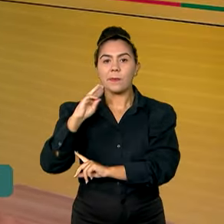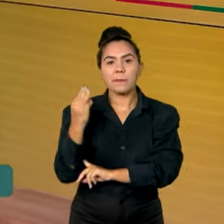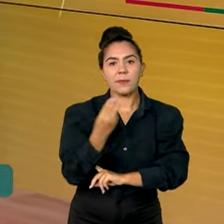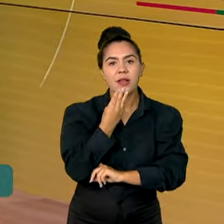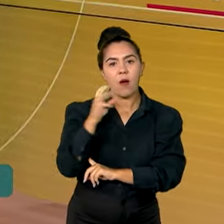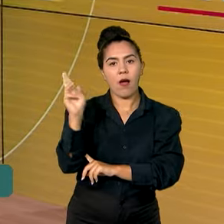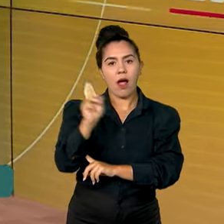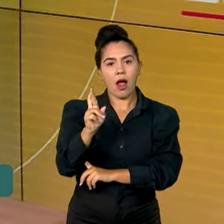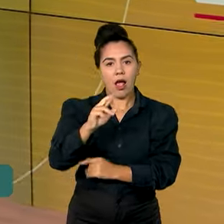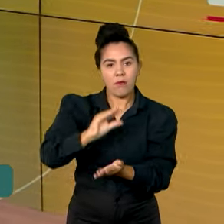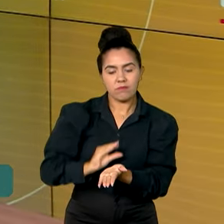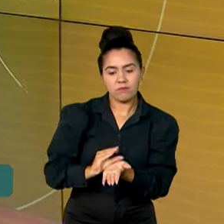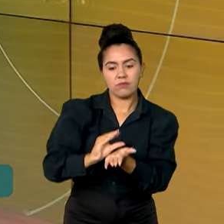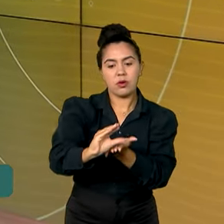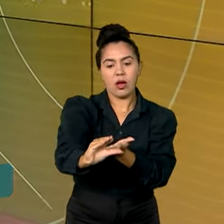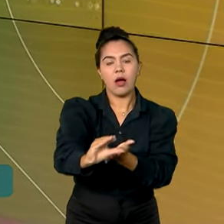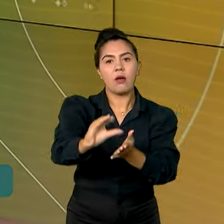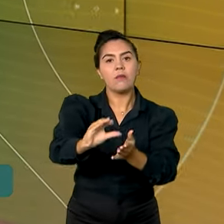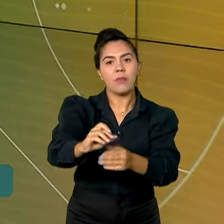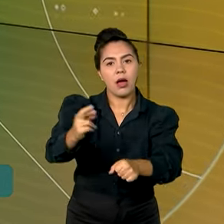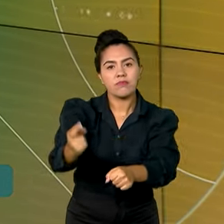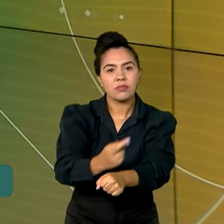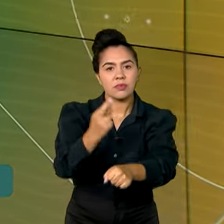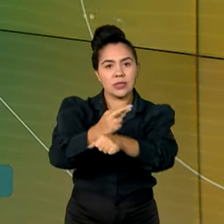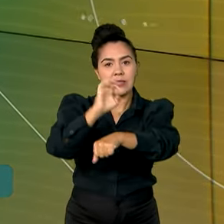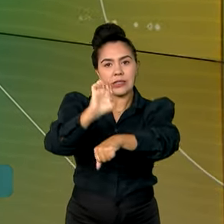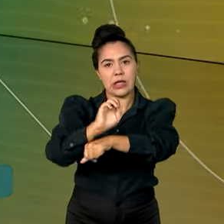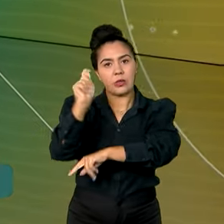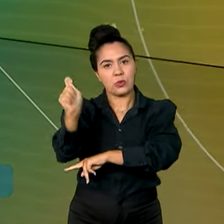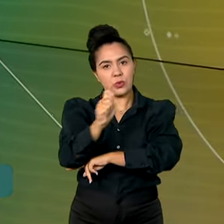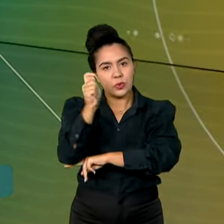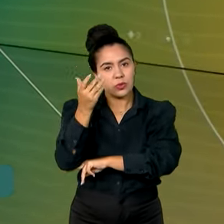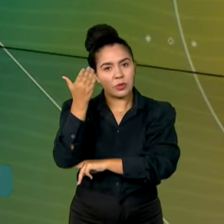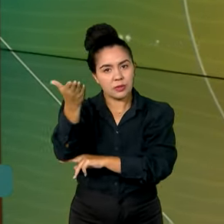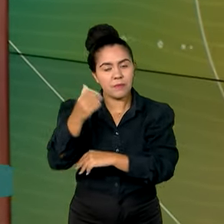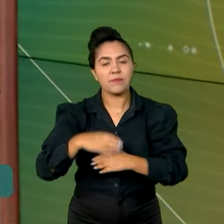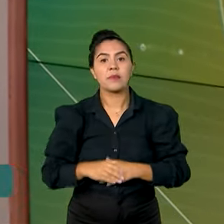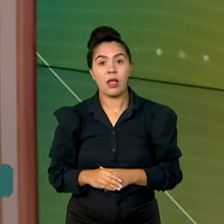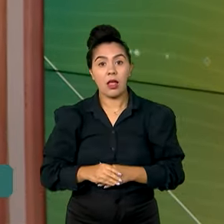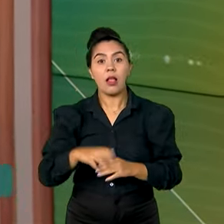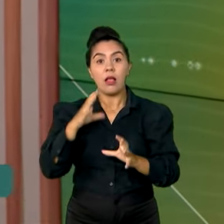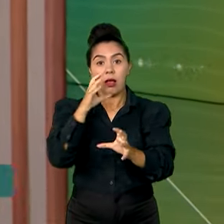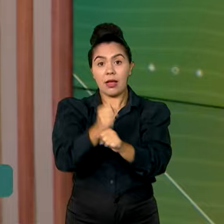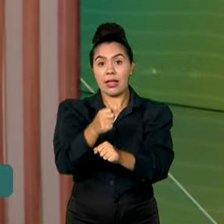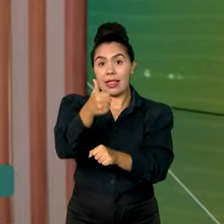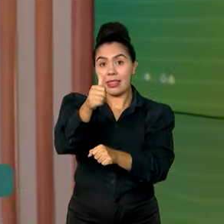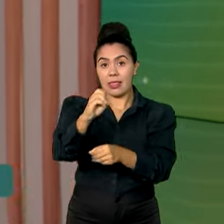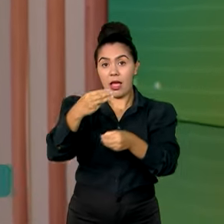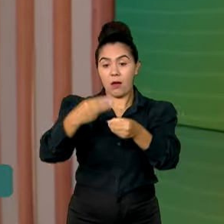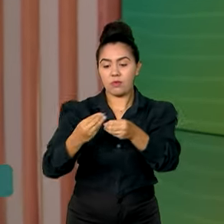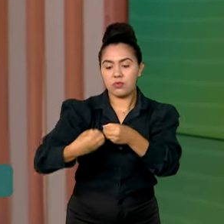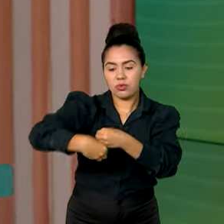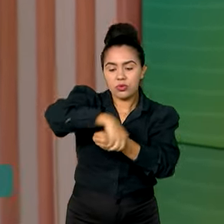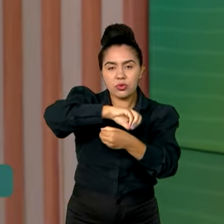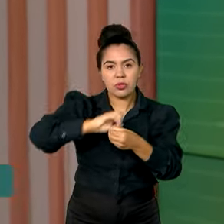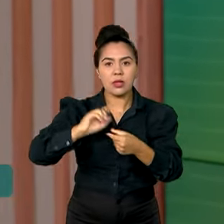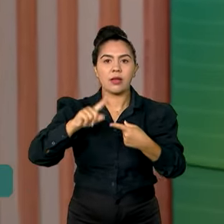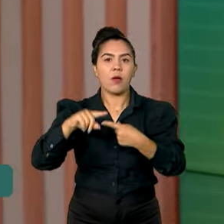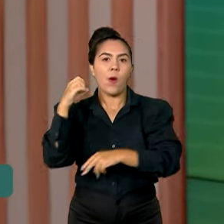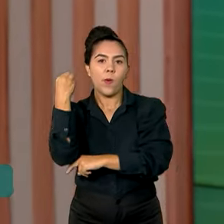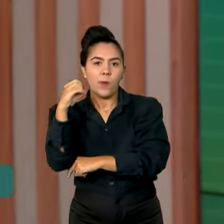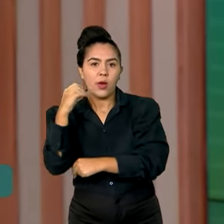R$4,4 milhões para ações de recuperação no Rio Grande do Sul. Essa ajuda vai chegar a 10 municípios do estado, incluindo Porto